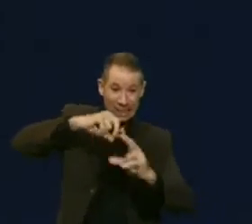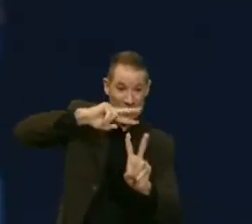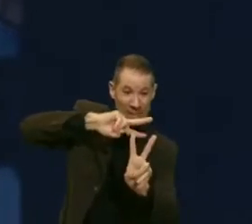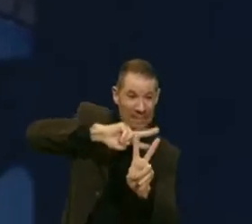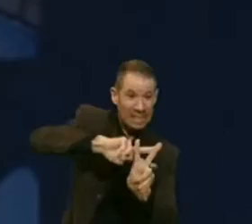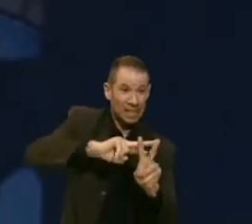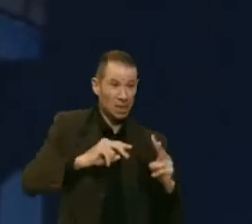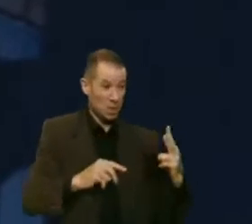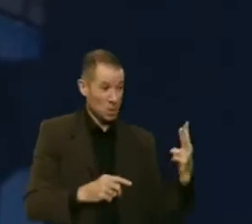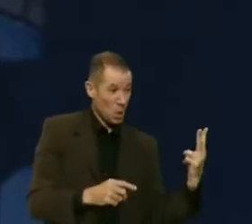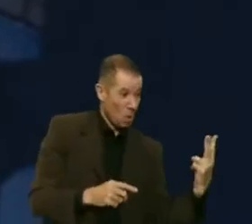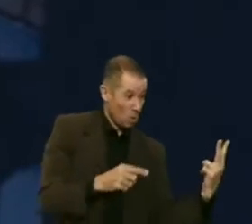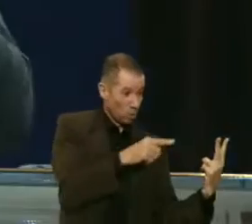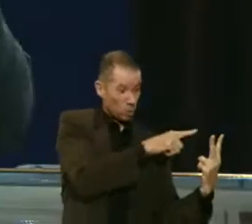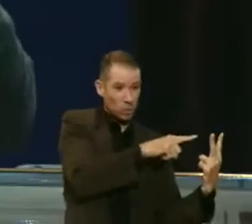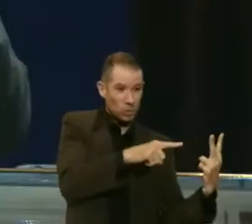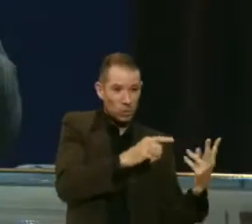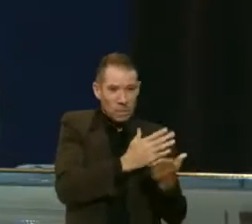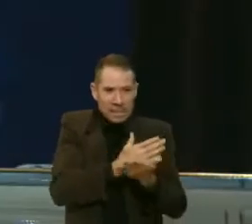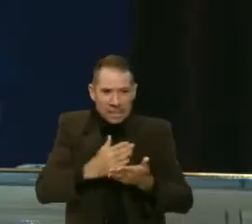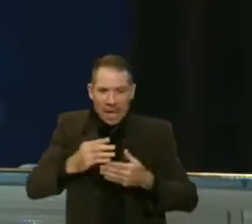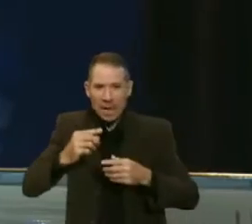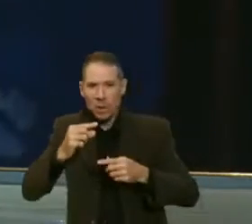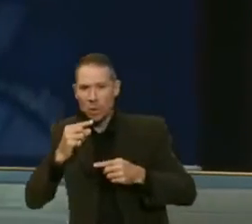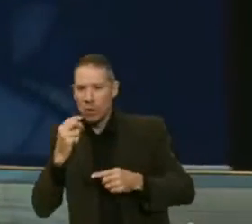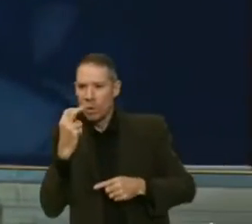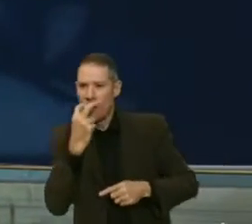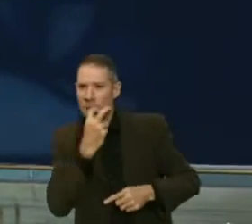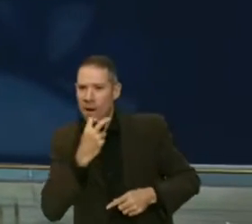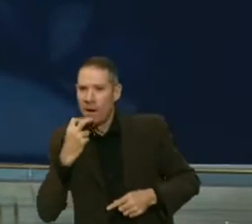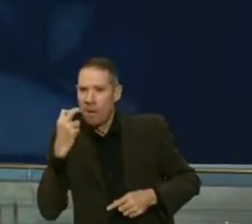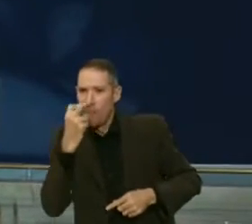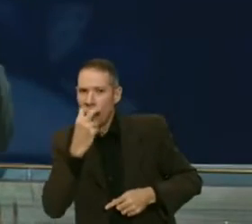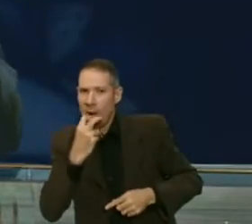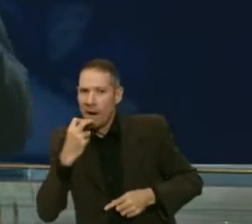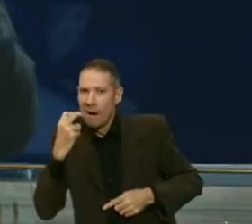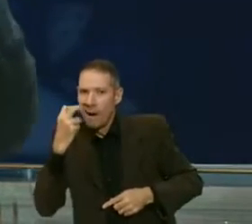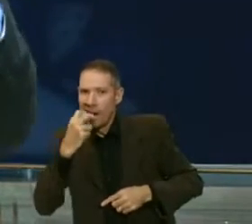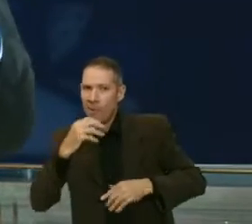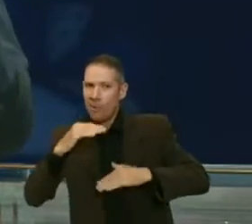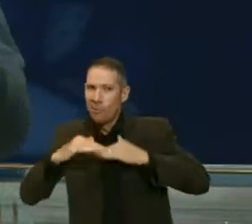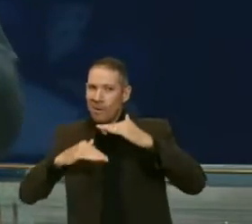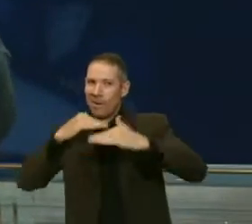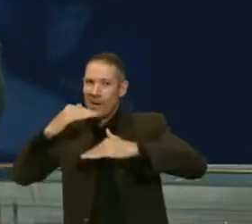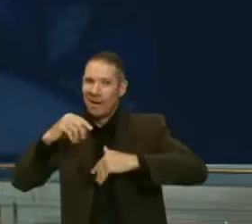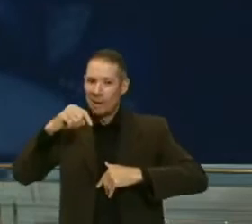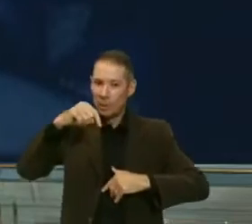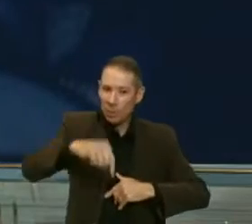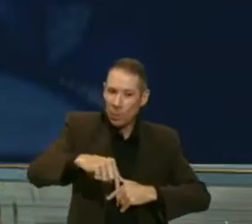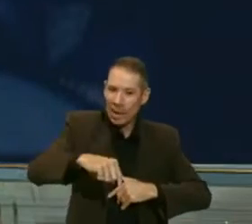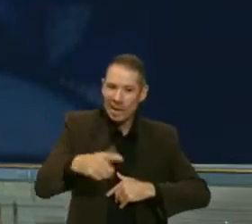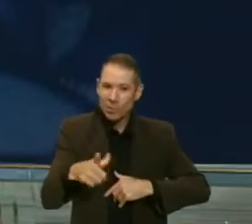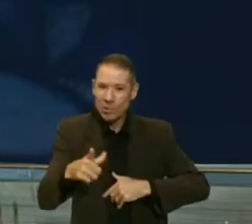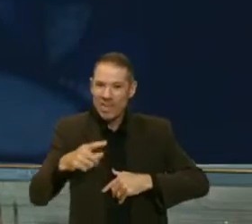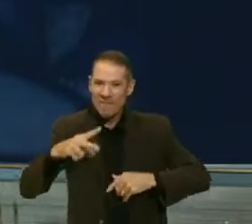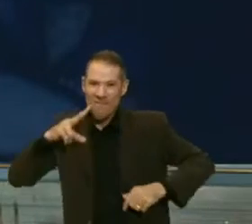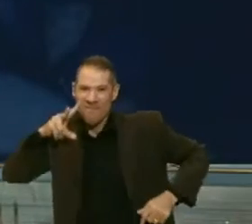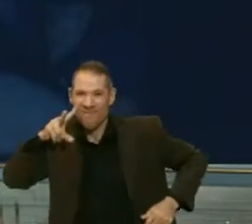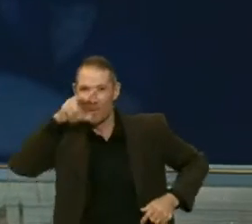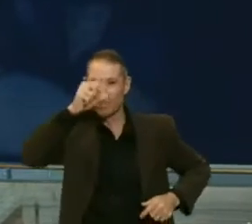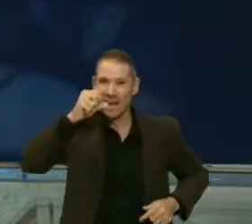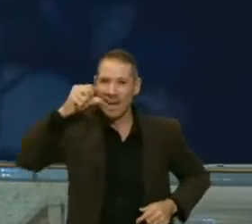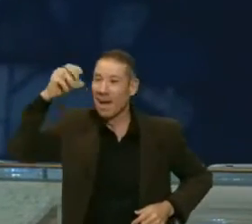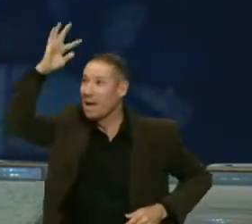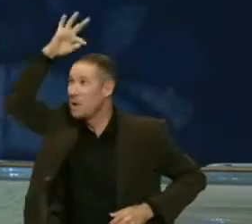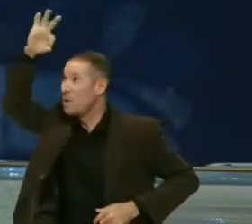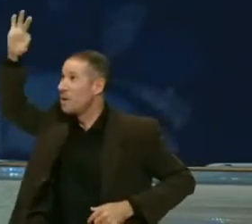Homens começaram a mexer os lábios, e de repente, no lugar onde eles não tinham forças, o